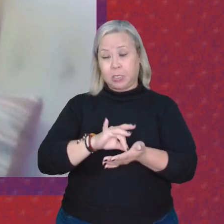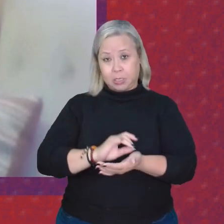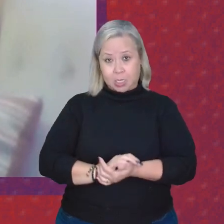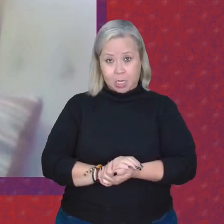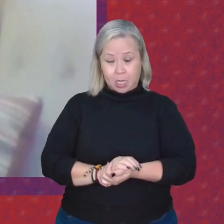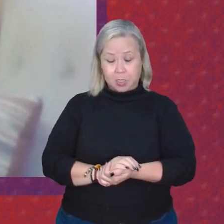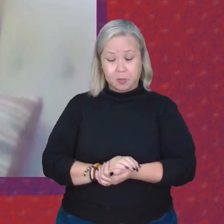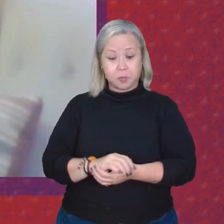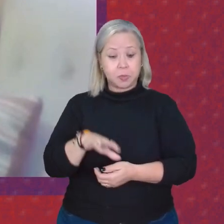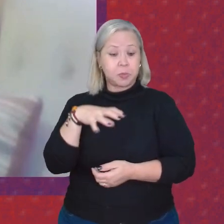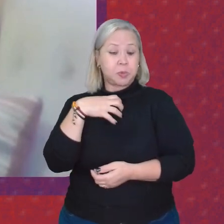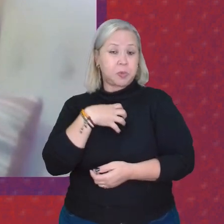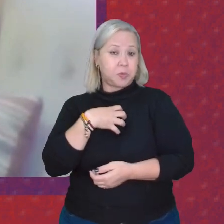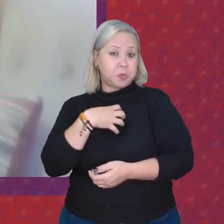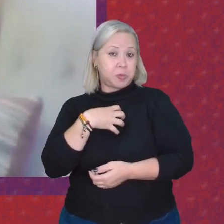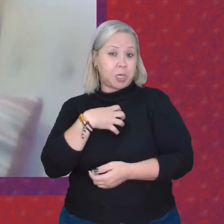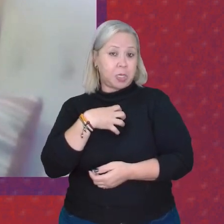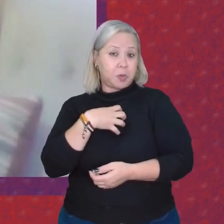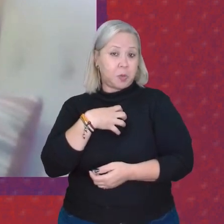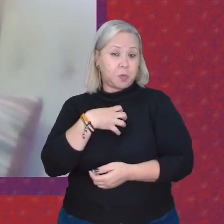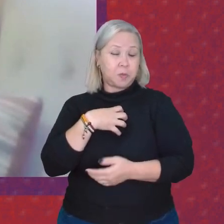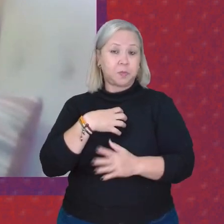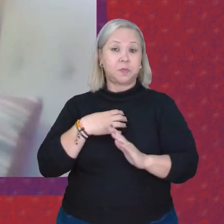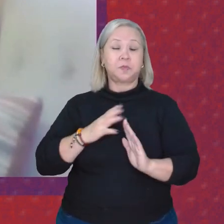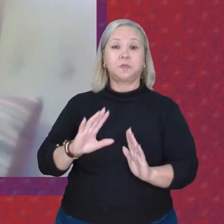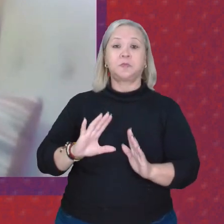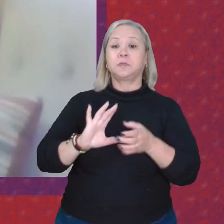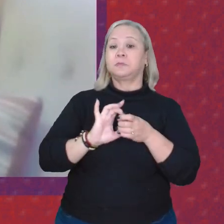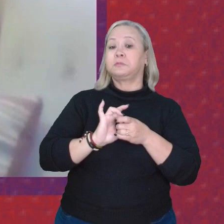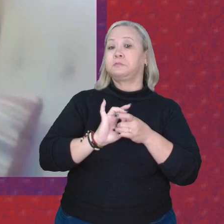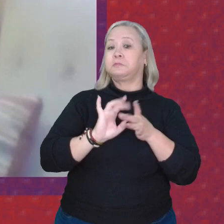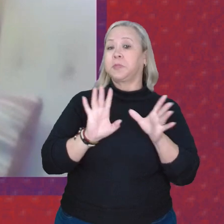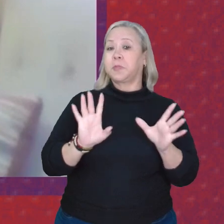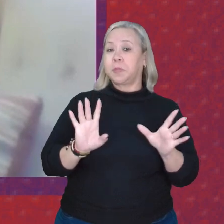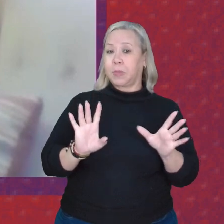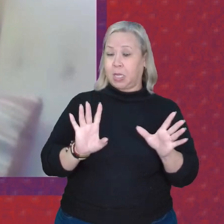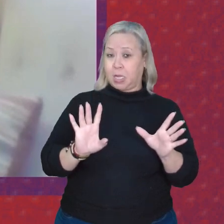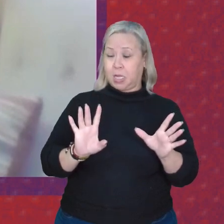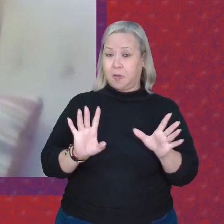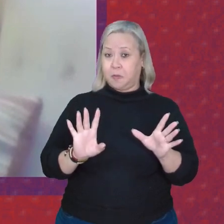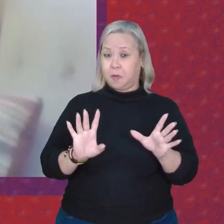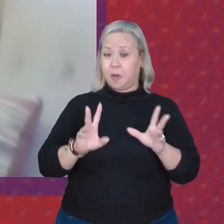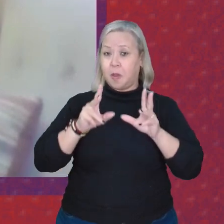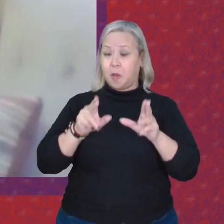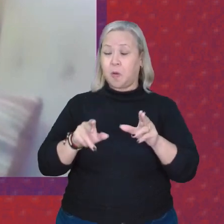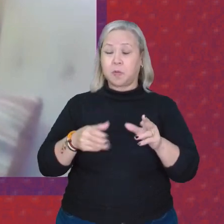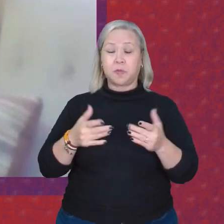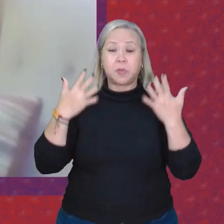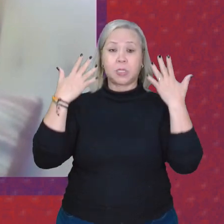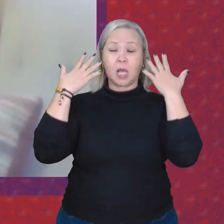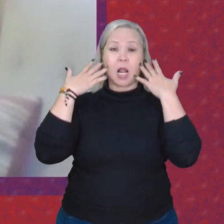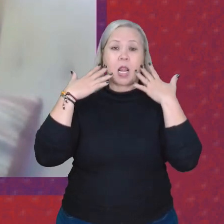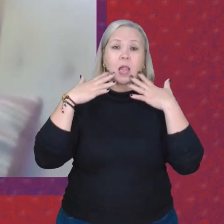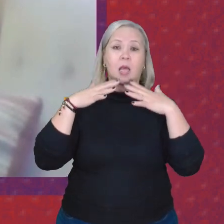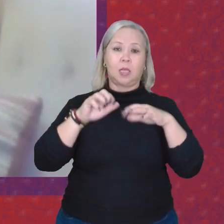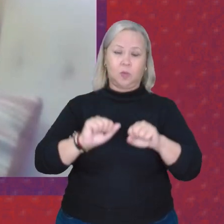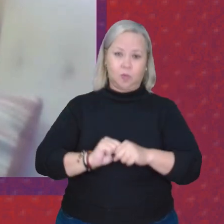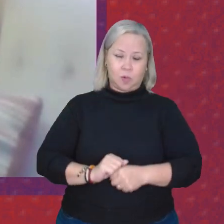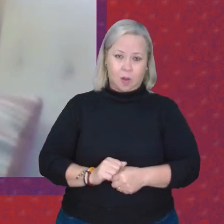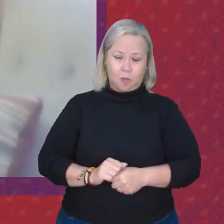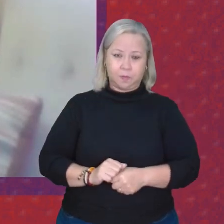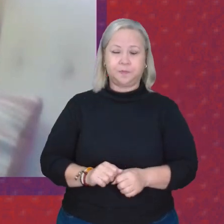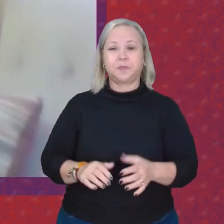realizá-los de forma altruísta, como se fosse natural, parte